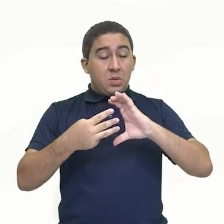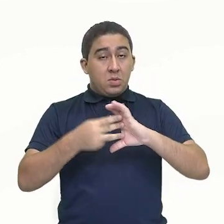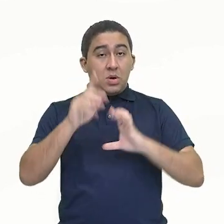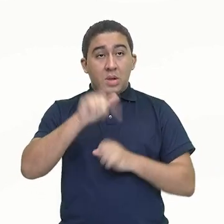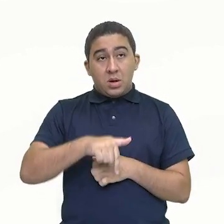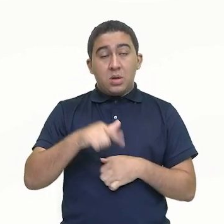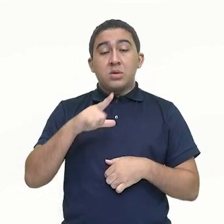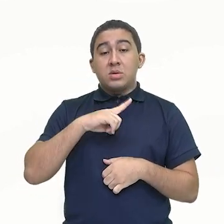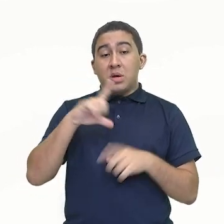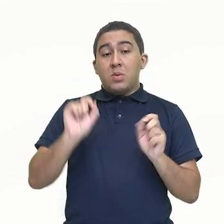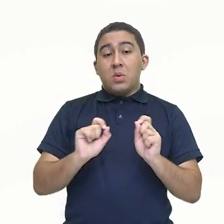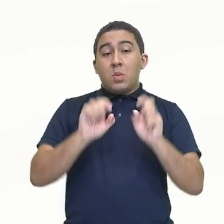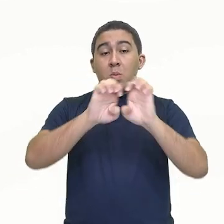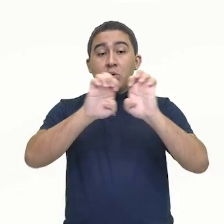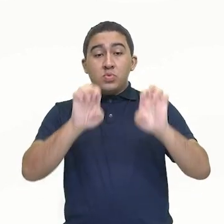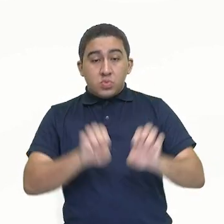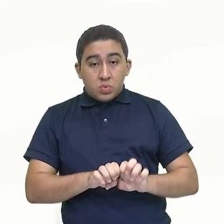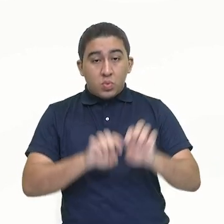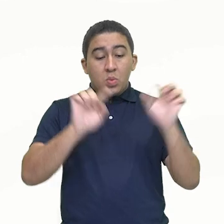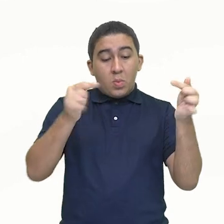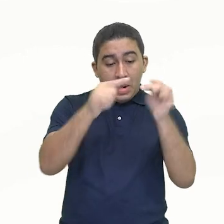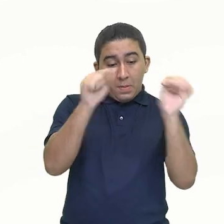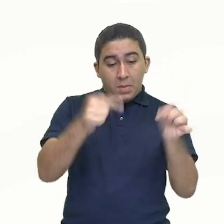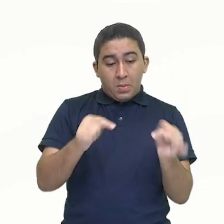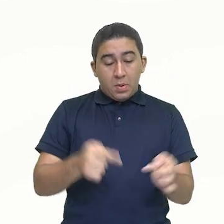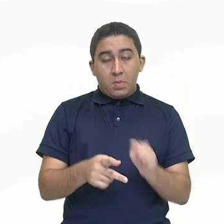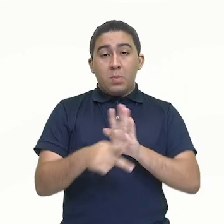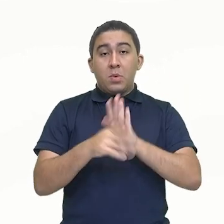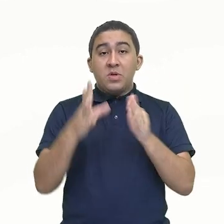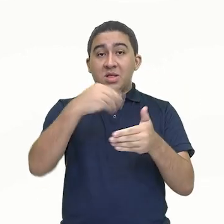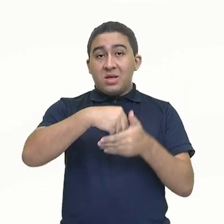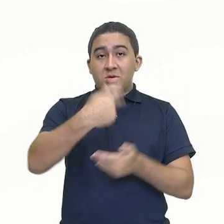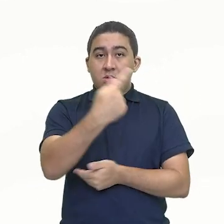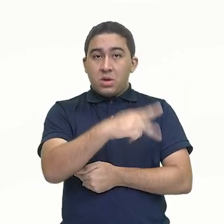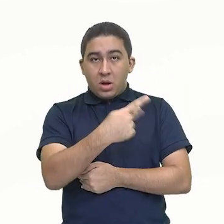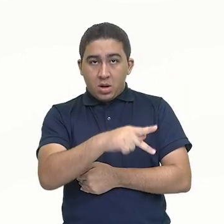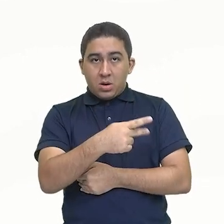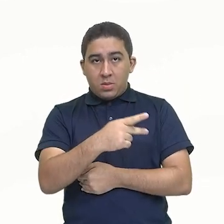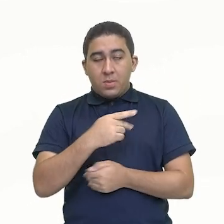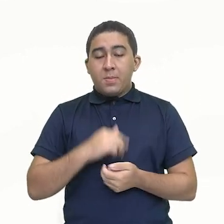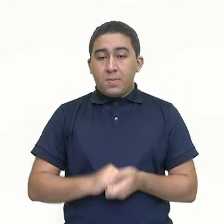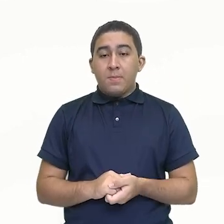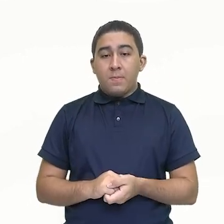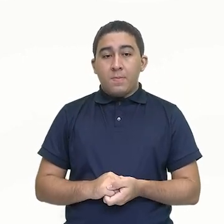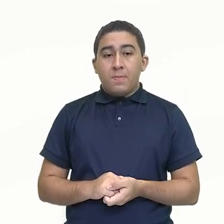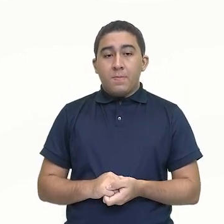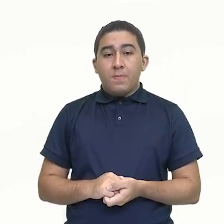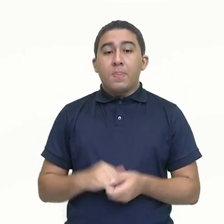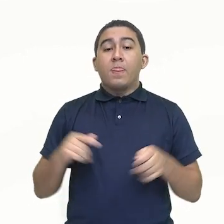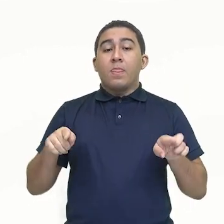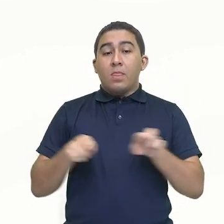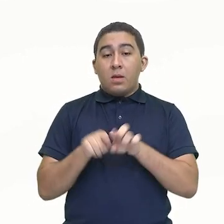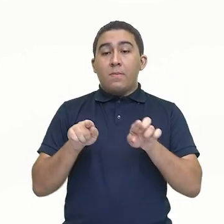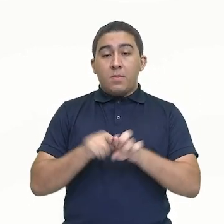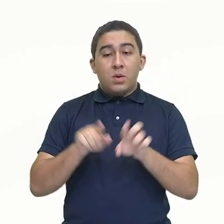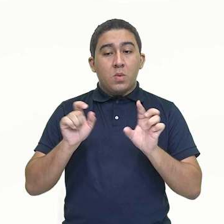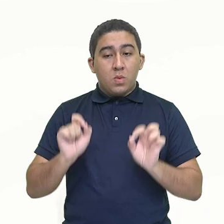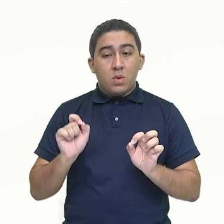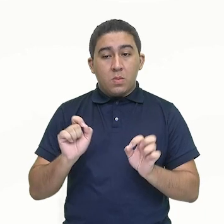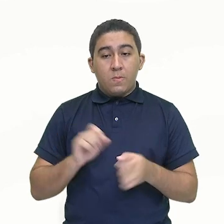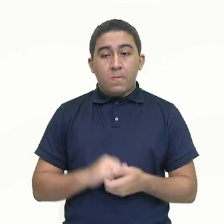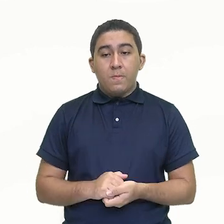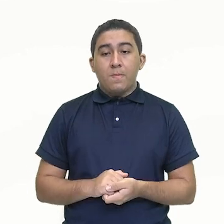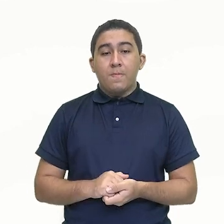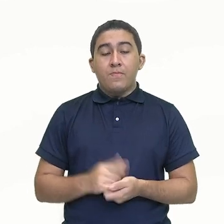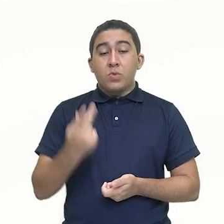elas possuem um conjunto de estruturas no seu interior, e também